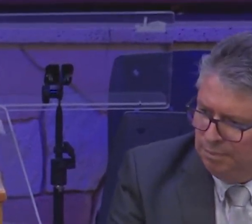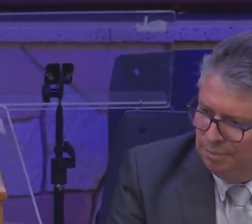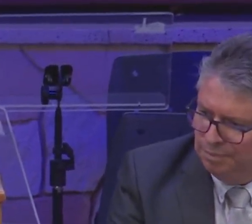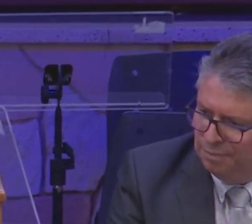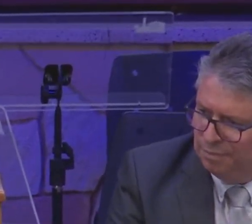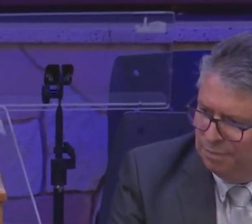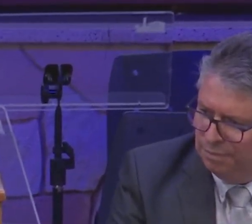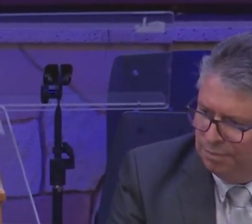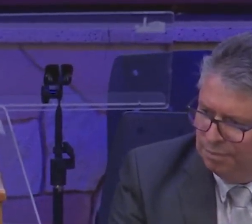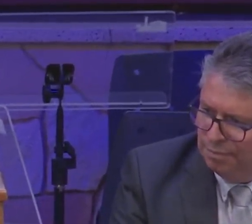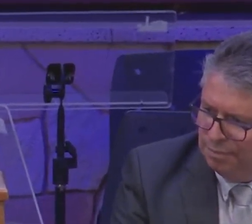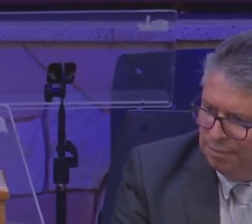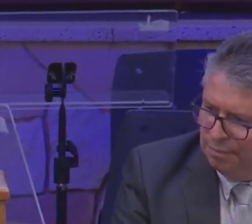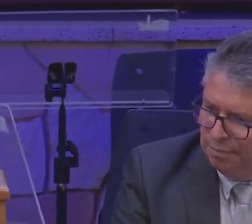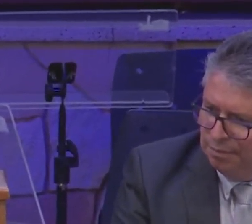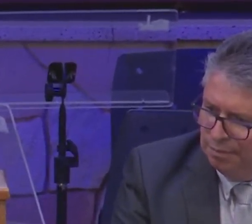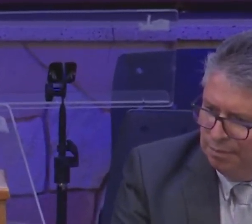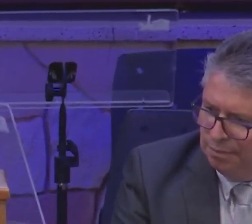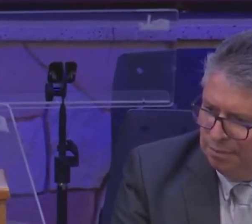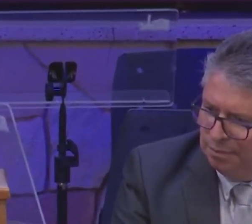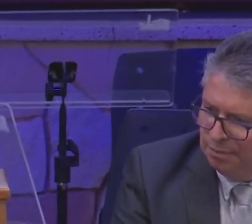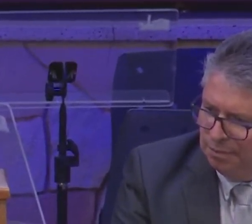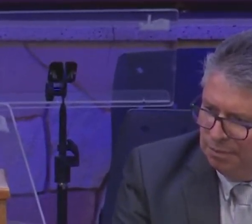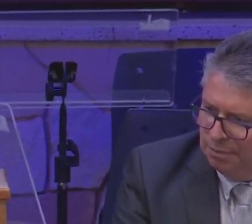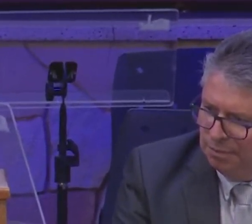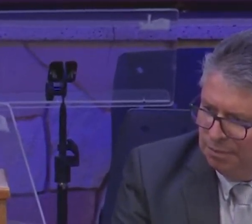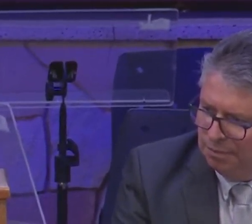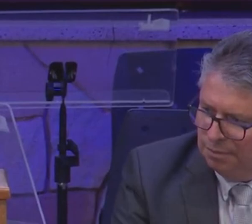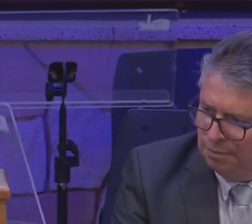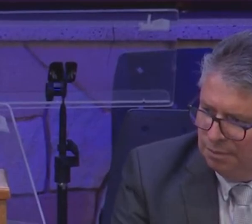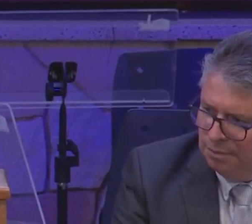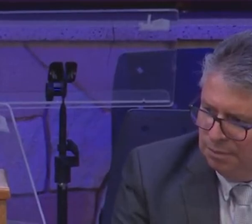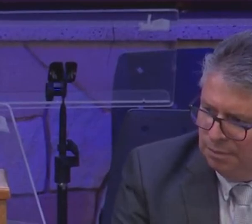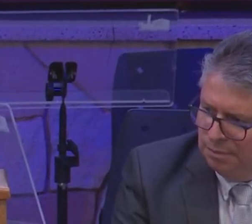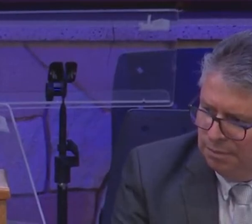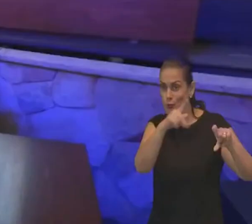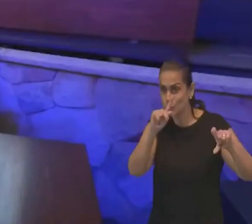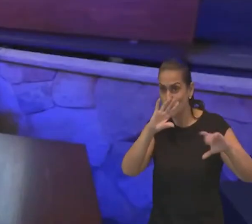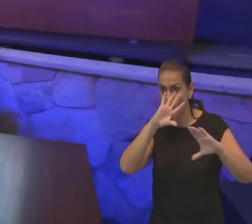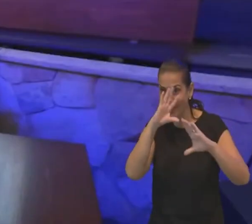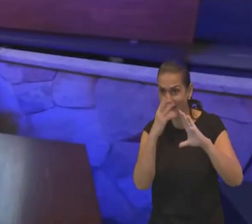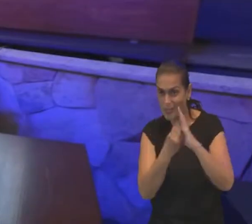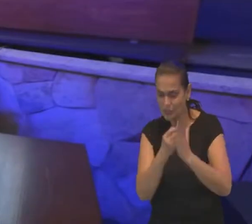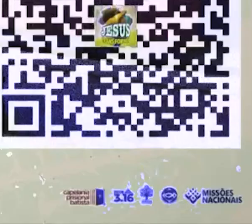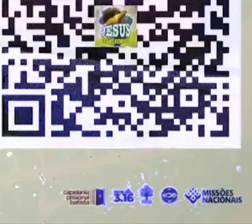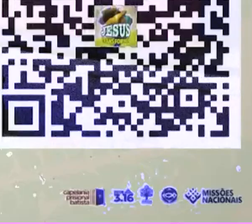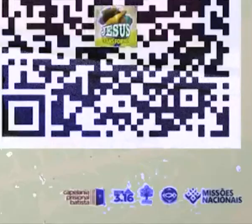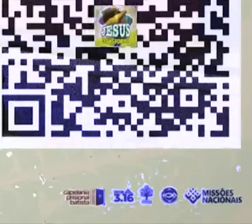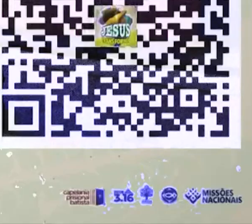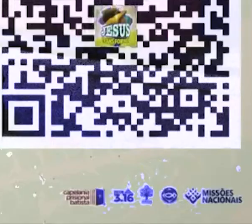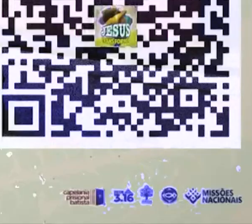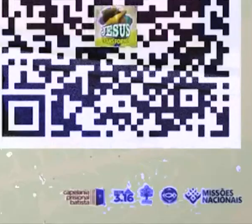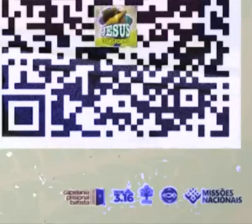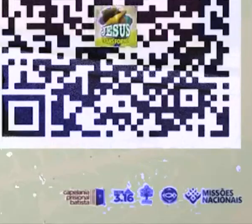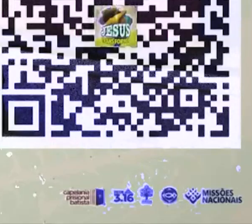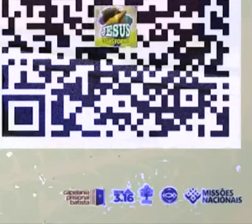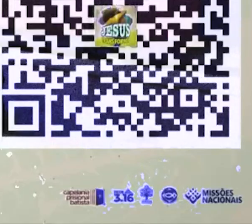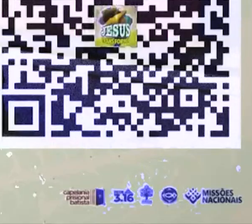repetem, né? A sua igreja escrevendo uma nova história para os encarcerados.